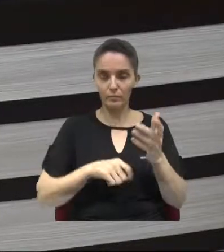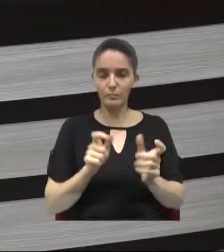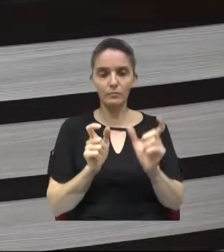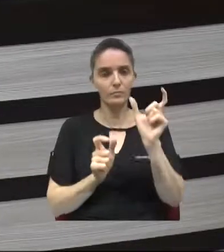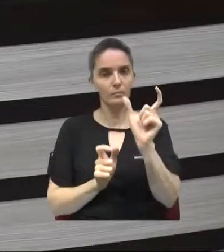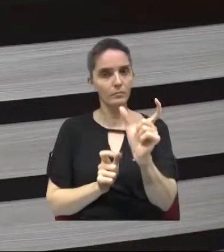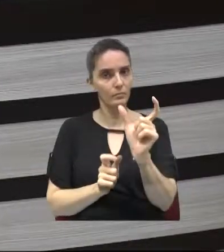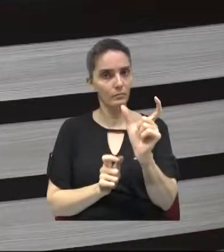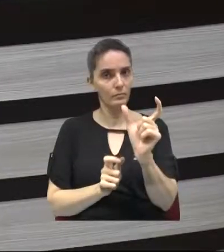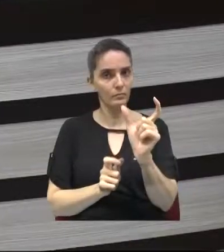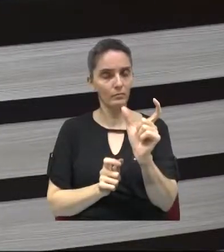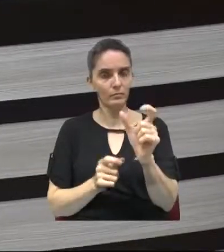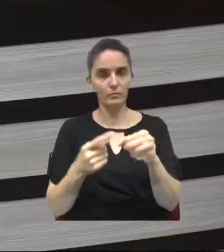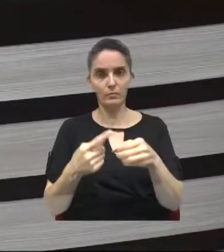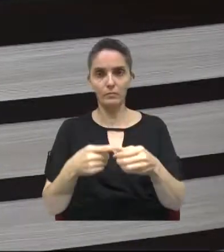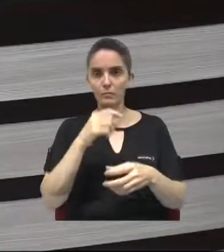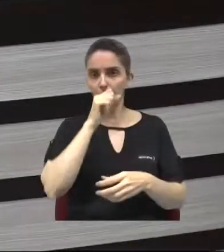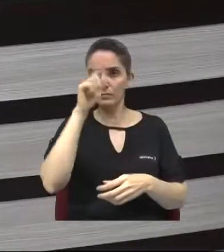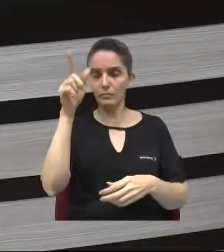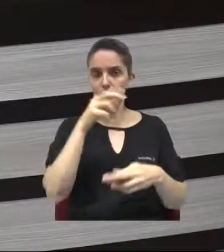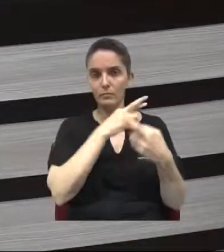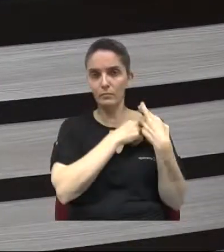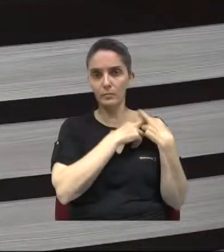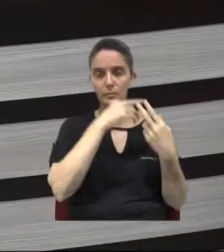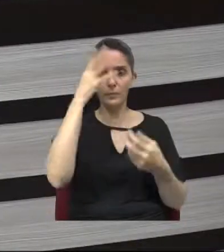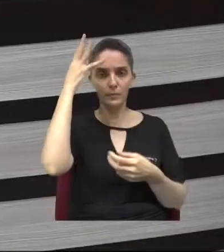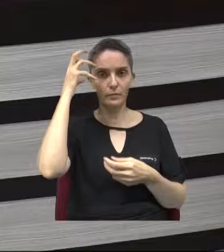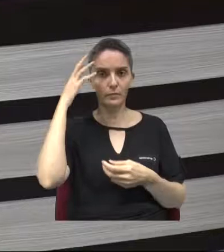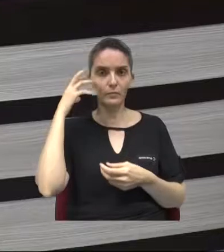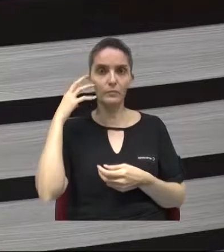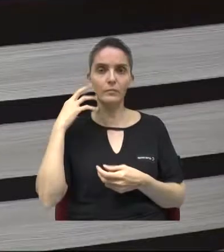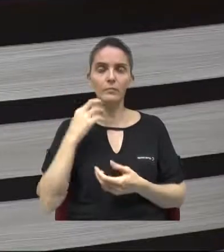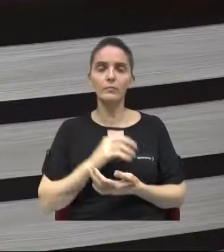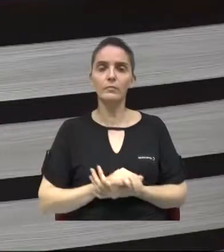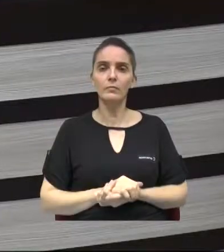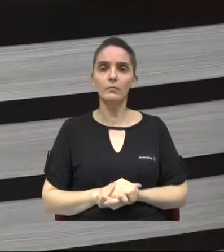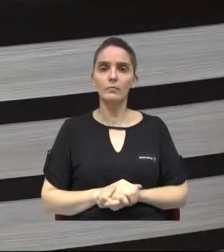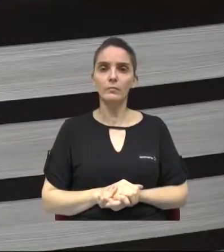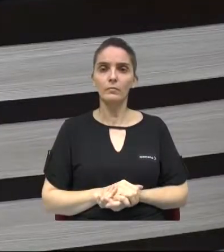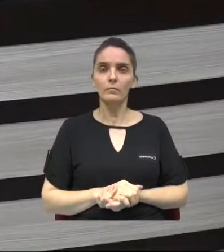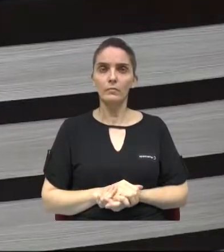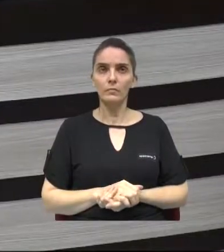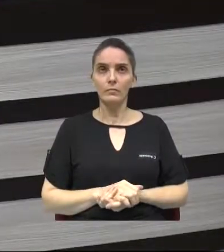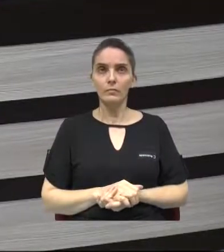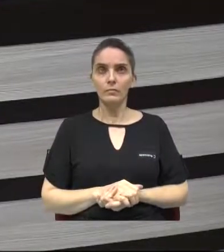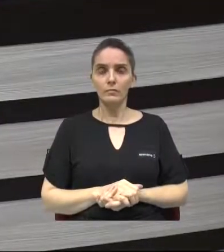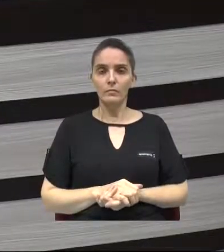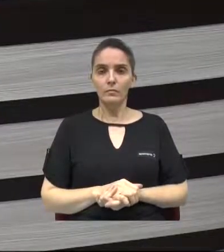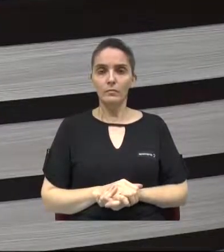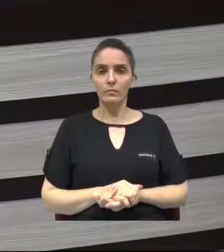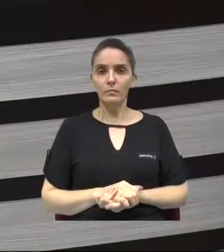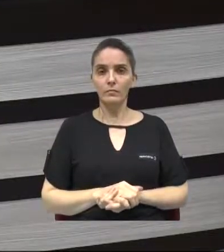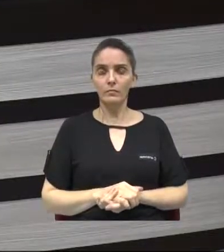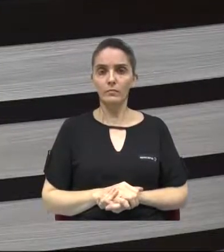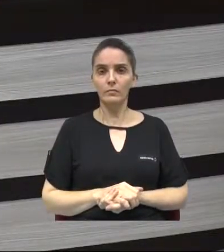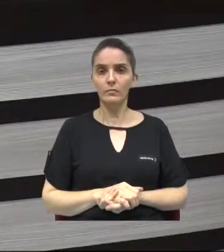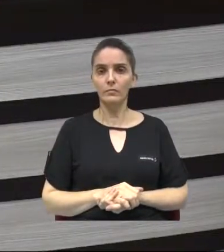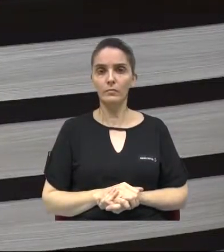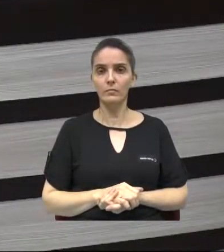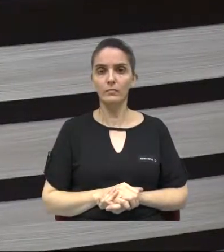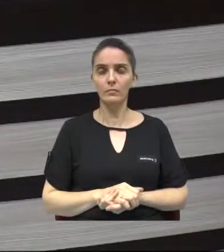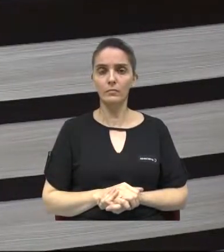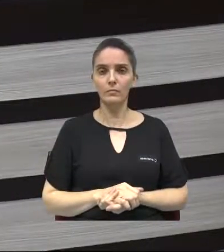no município de Limeira. Autoria vereadora Lucinês Aparecida Lubogo. Alguém deseja discutir?